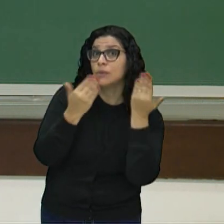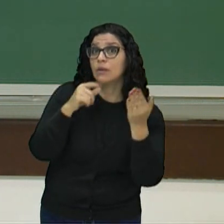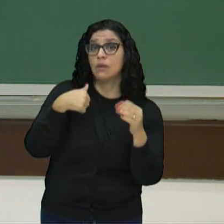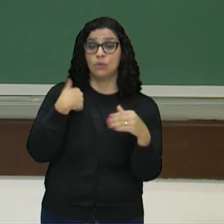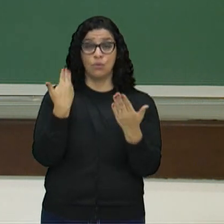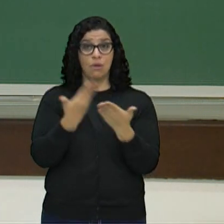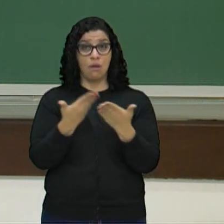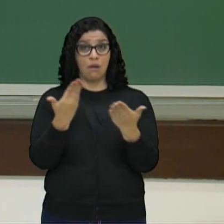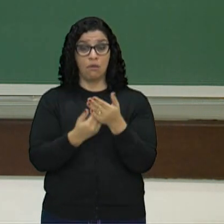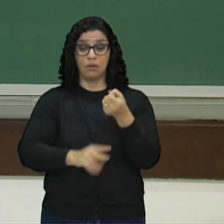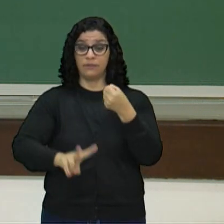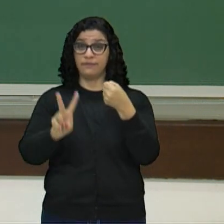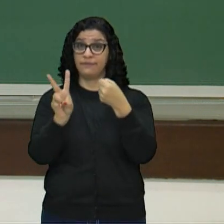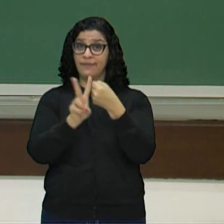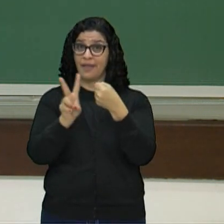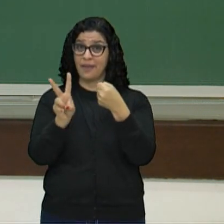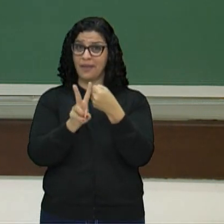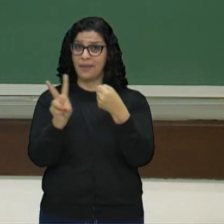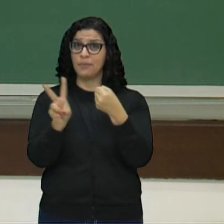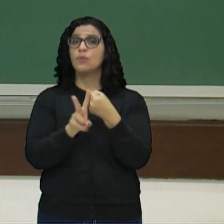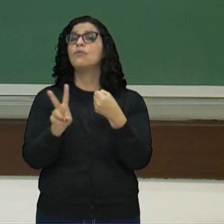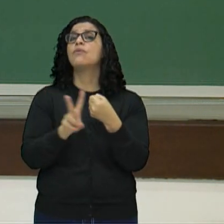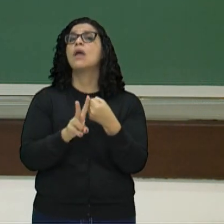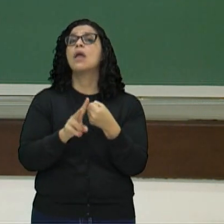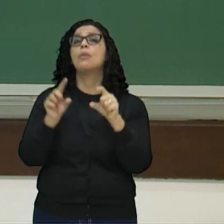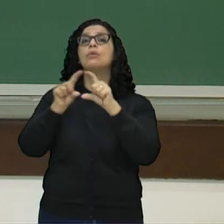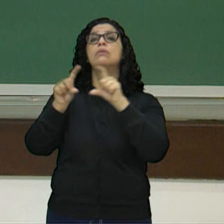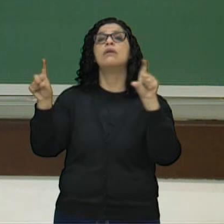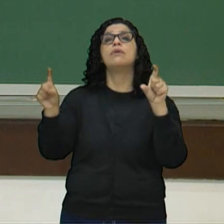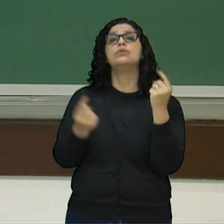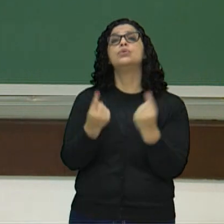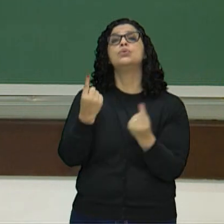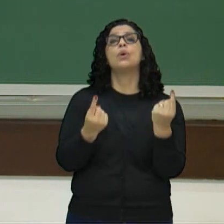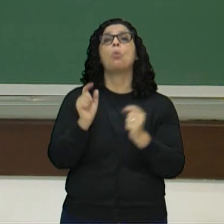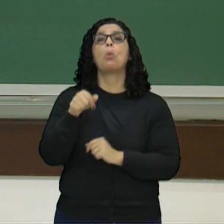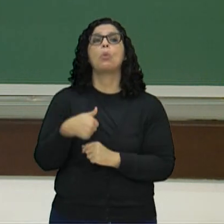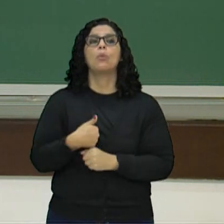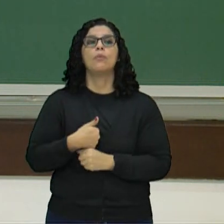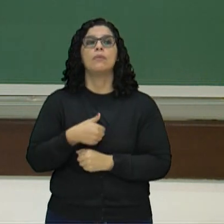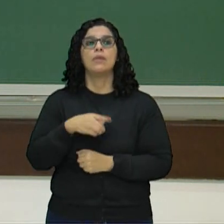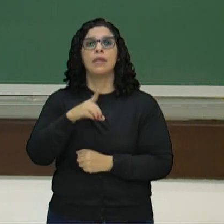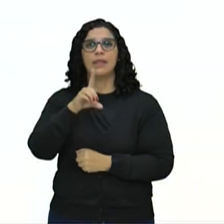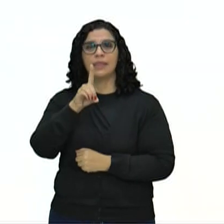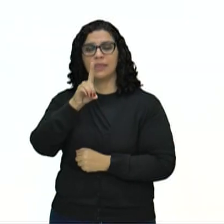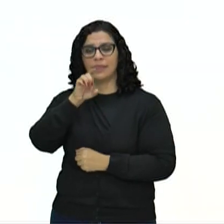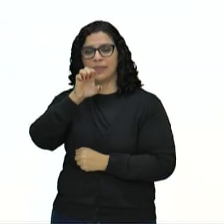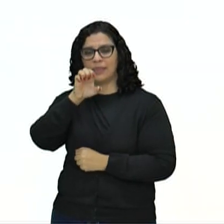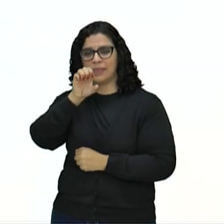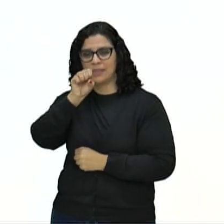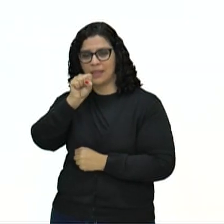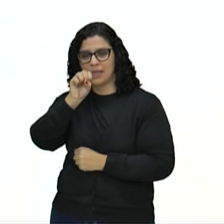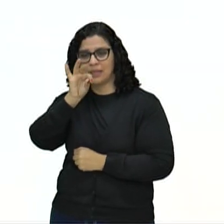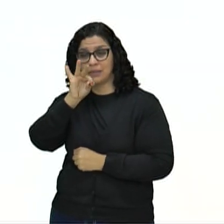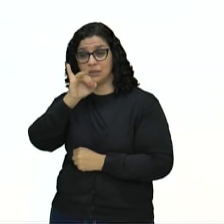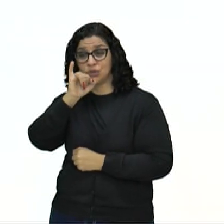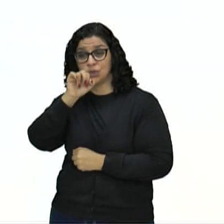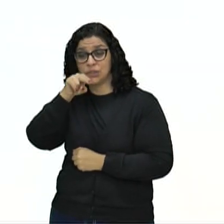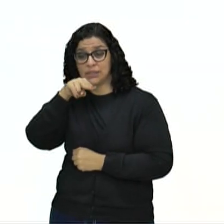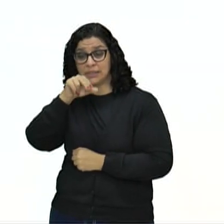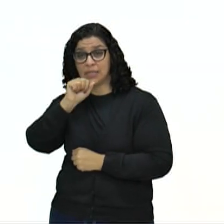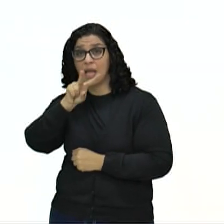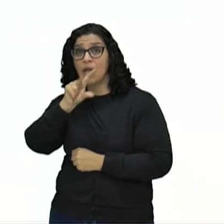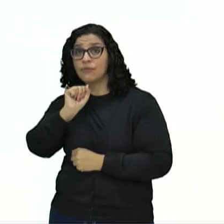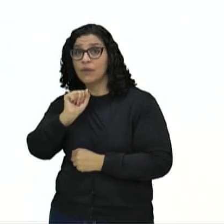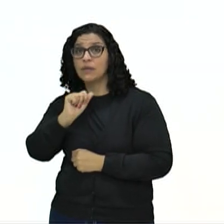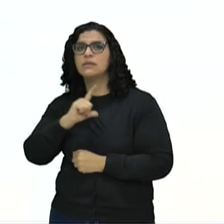nós temos o verbo. Qual é o verbo nessa oração? Destinava. O que nós temos após